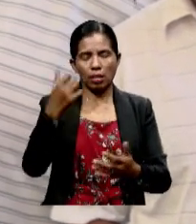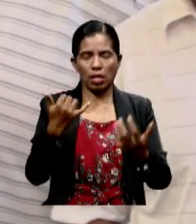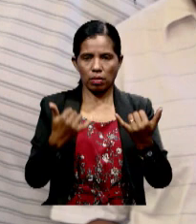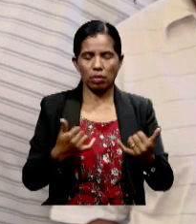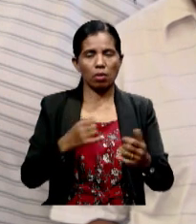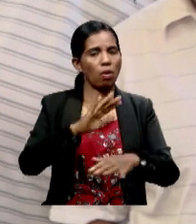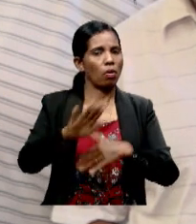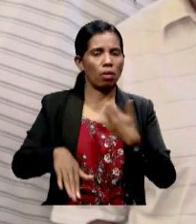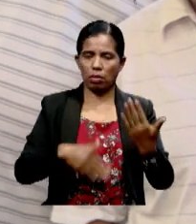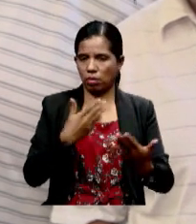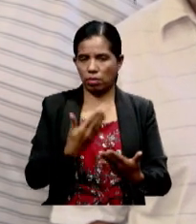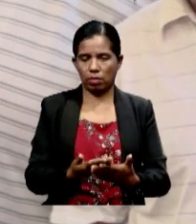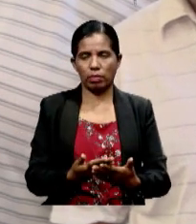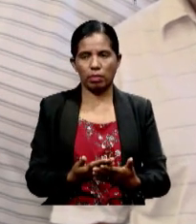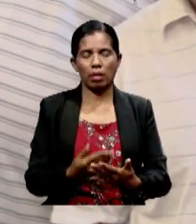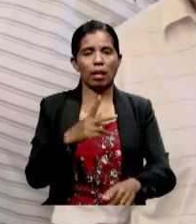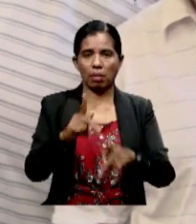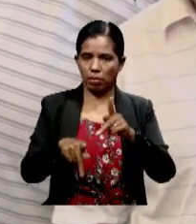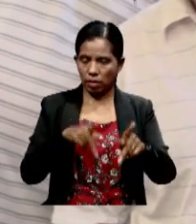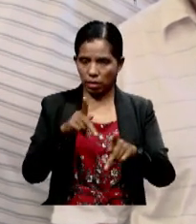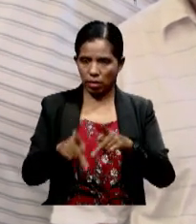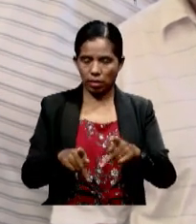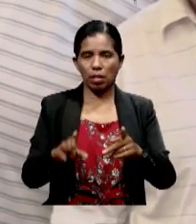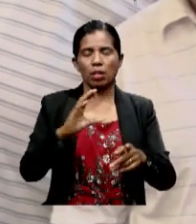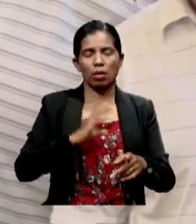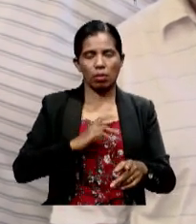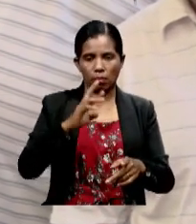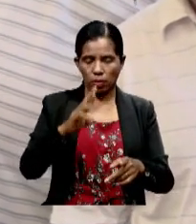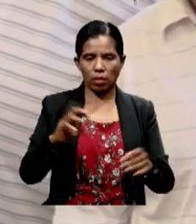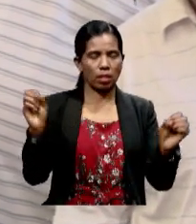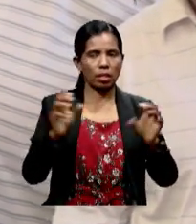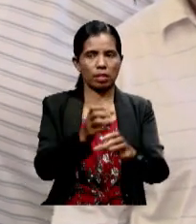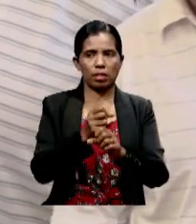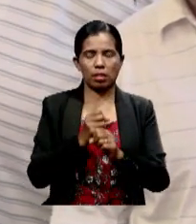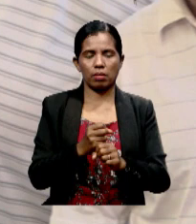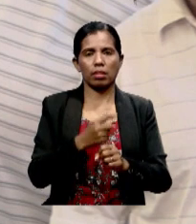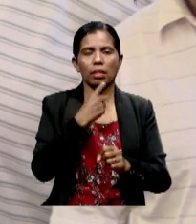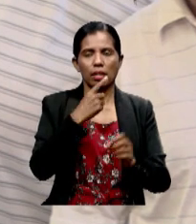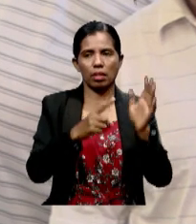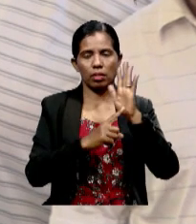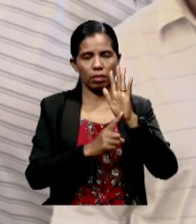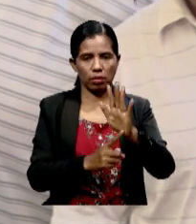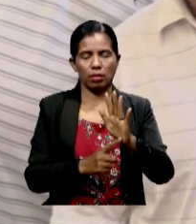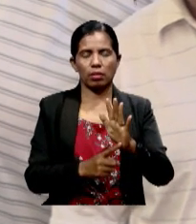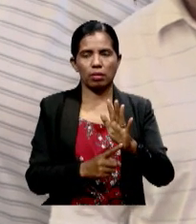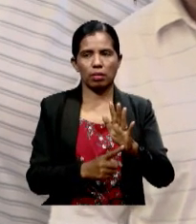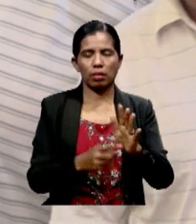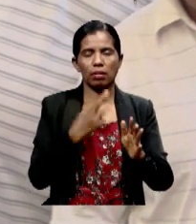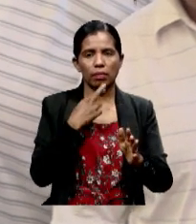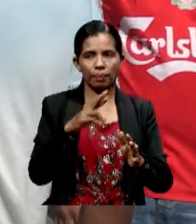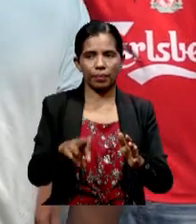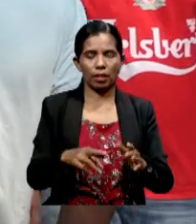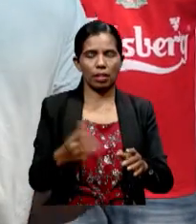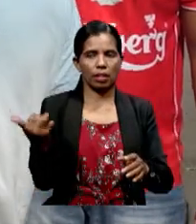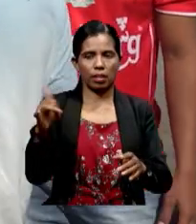geral ba hototo. Agora é mas ira ne vemo como era unia maclasimo, maxir hal reclamação automaticamente tamba ba adicional. Sira